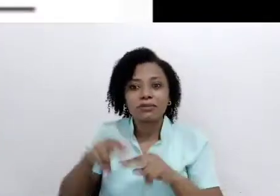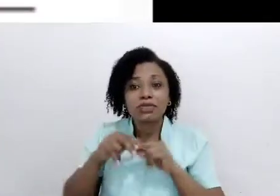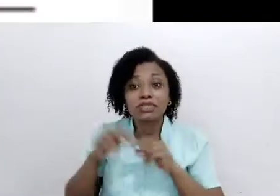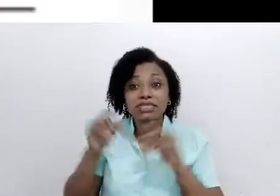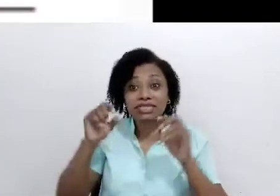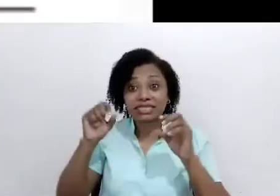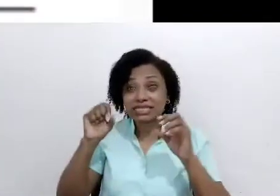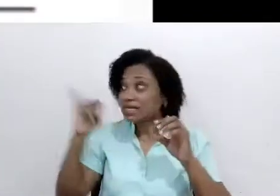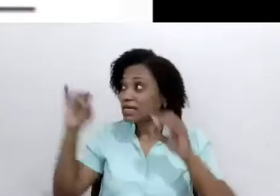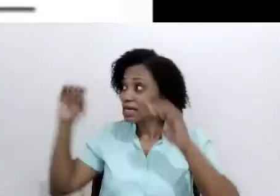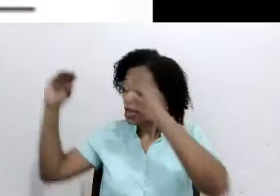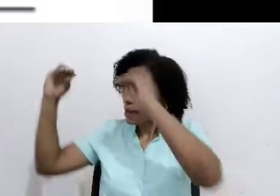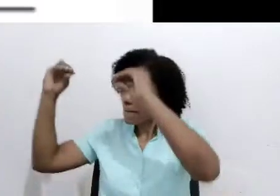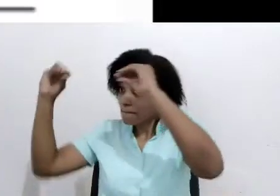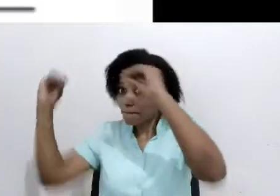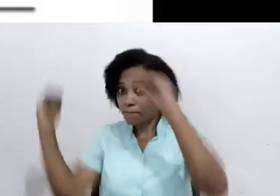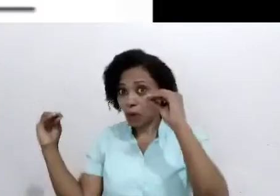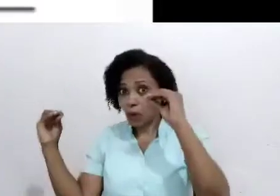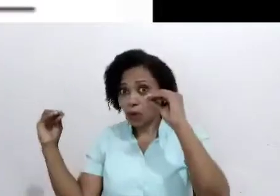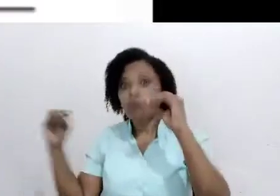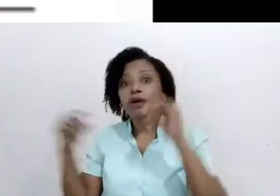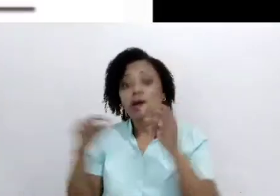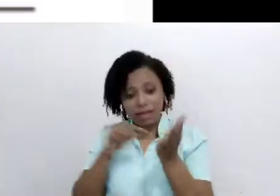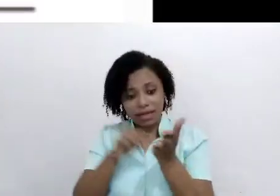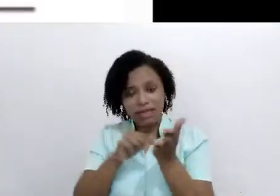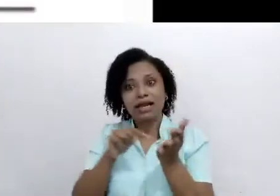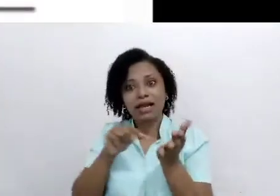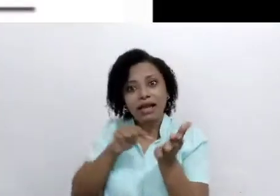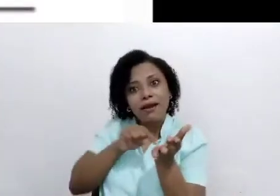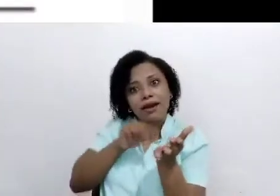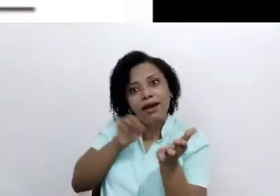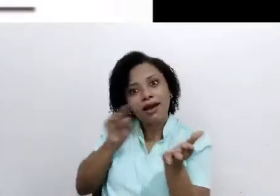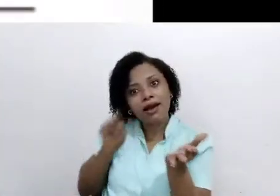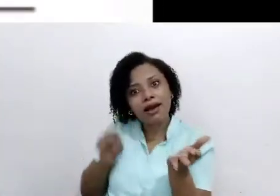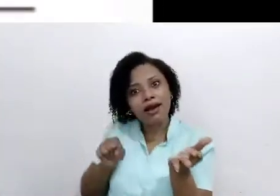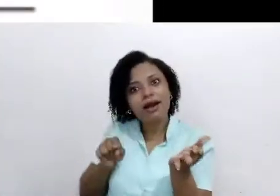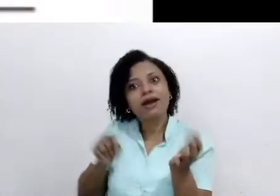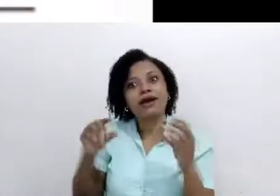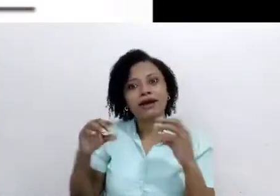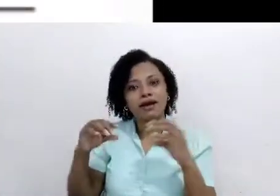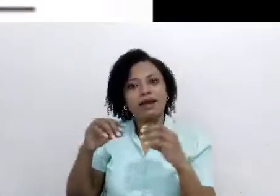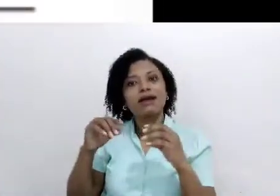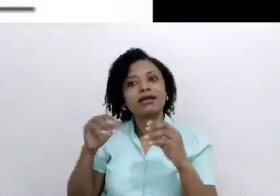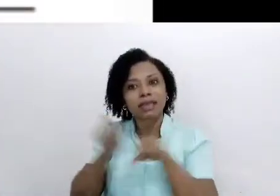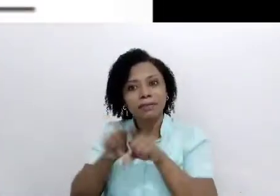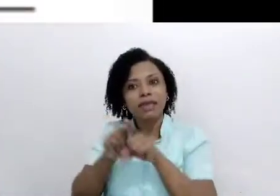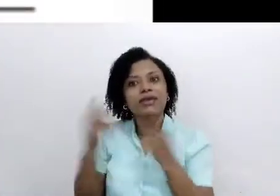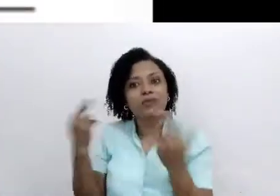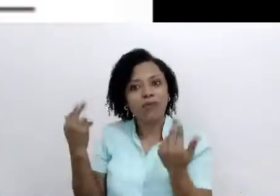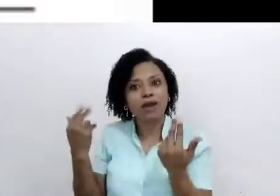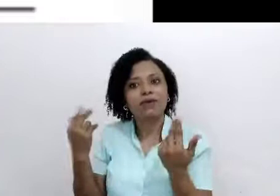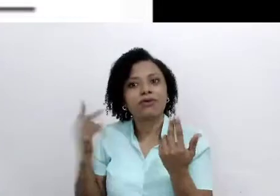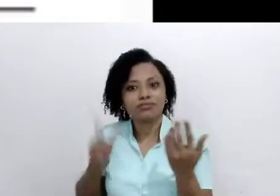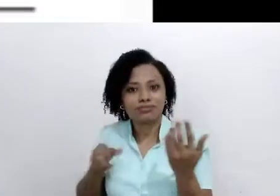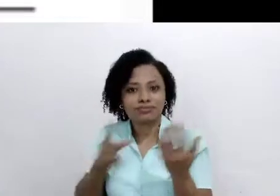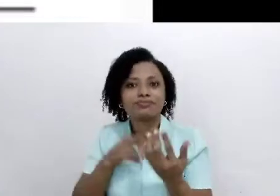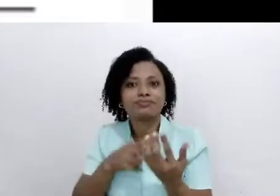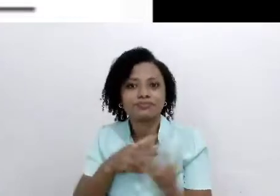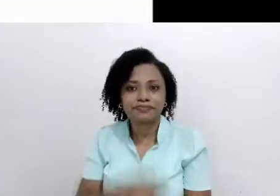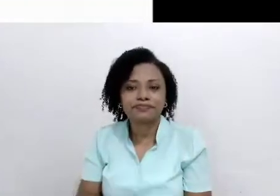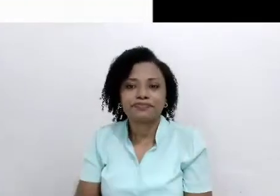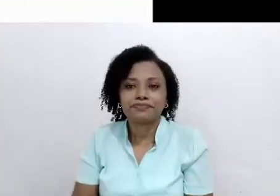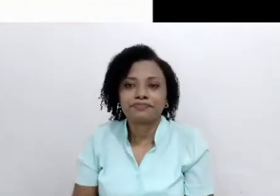de incidência aumentar, o ângulo de reflexão também aumenta. Se ele diminuir, o ângulo de reflexão